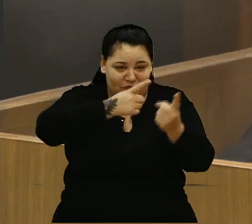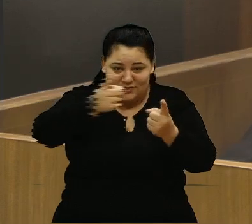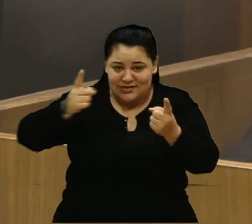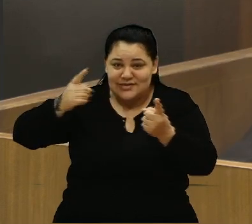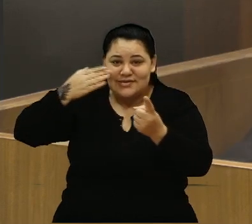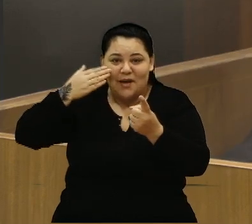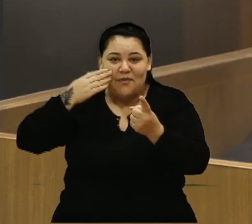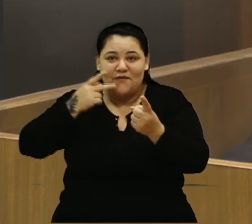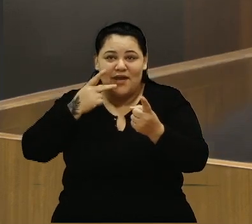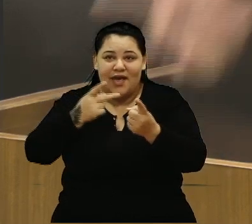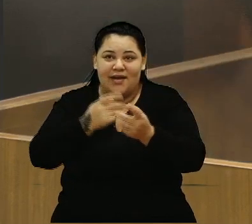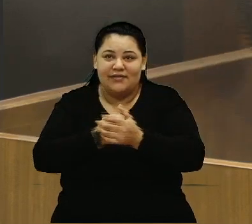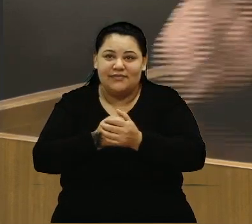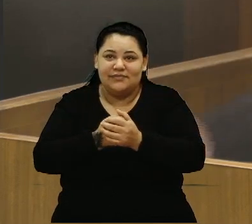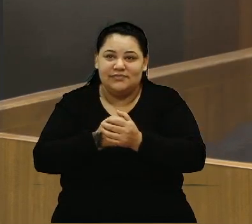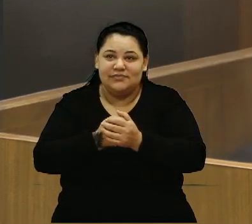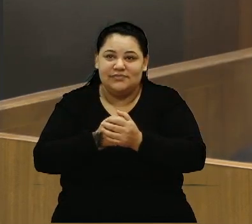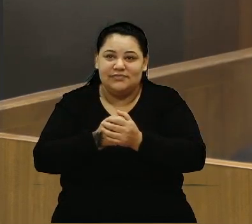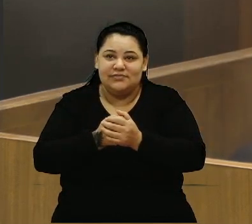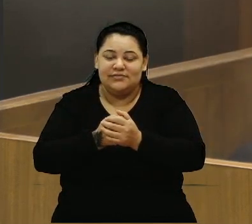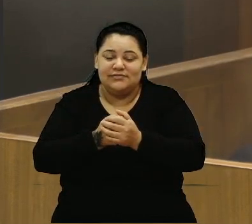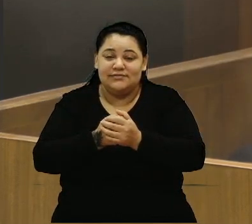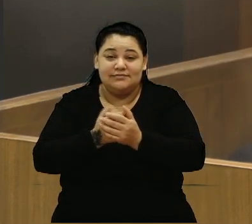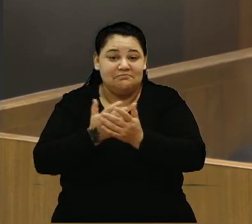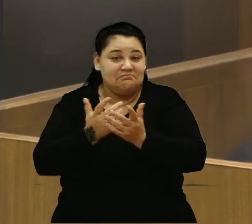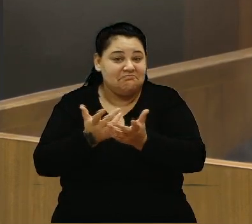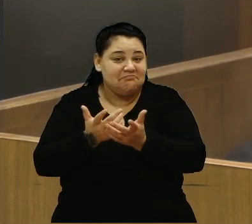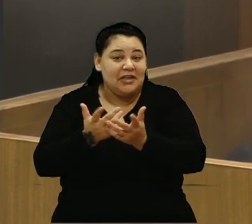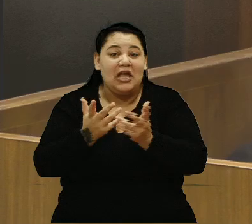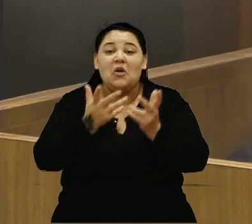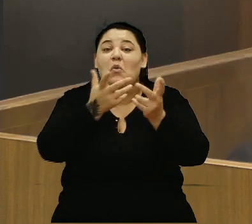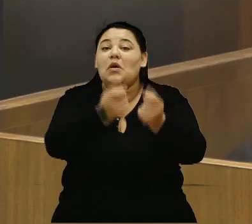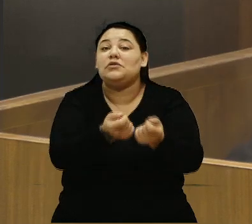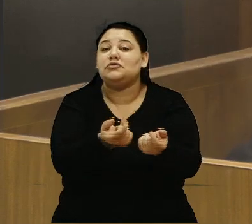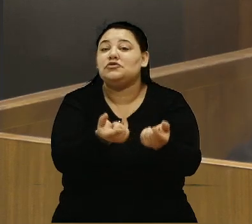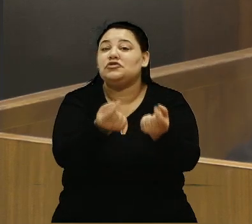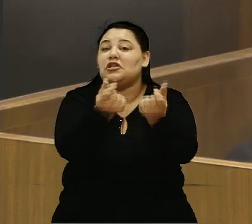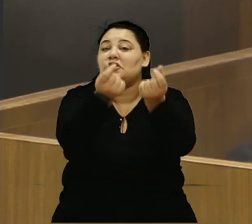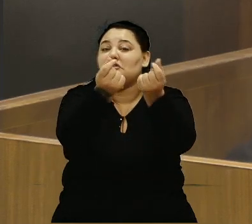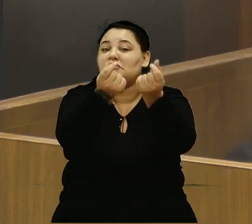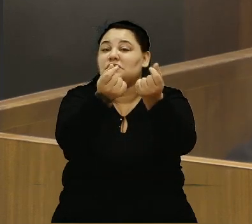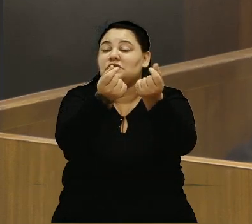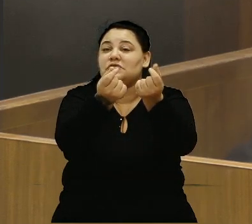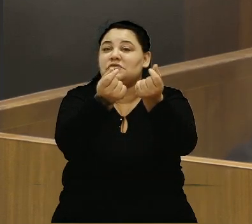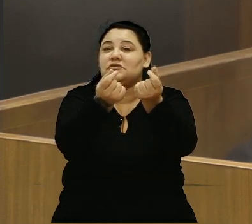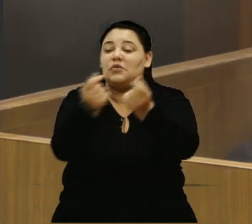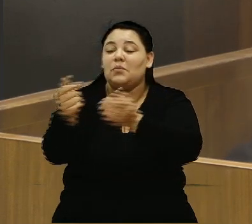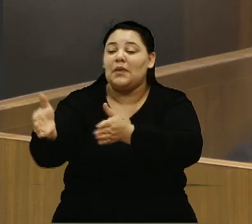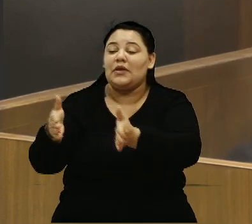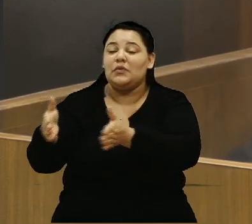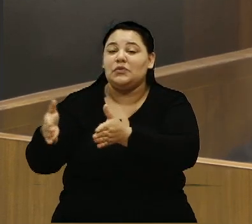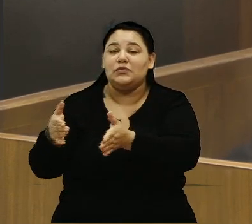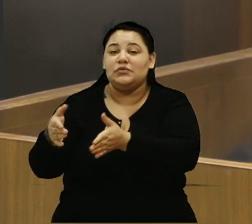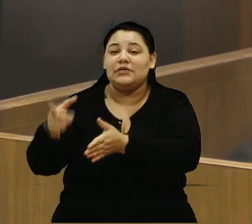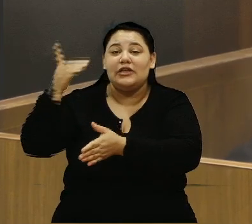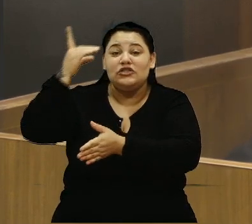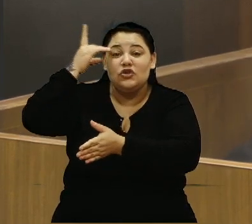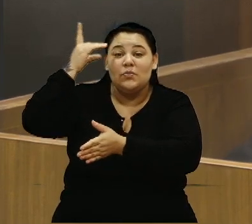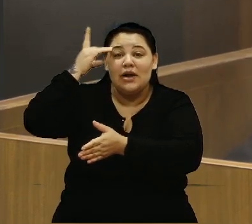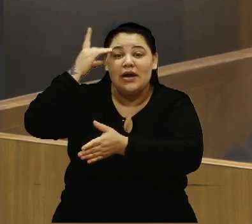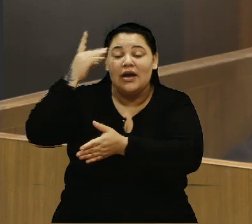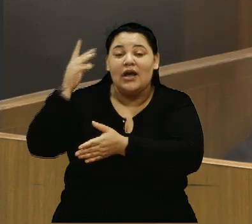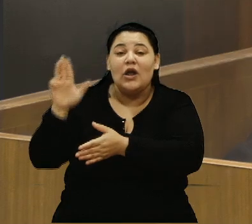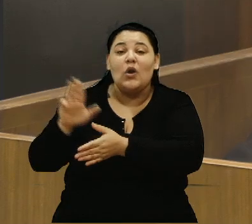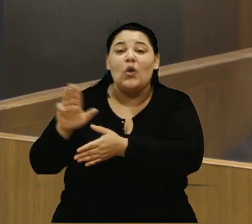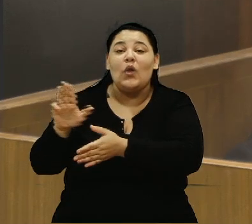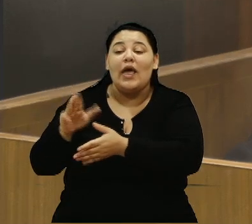alguém se levantasse. Eu sei, foi tanto. E quanto foi? Na era Lula, na era Dilma. E agora, nesse